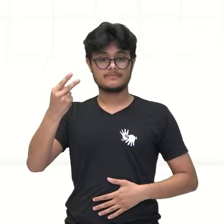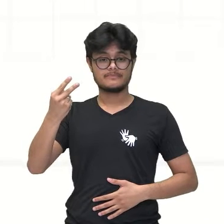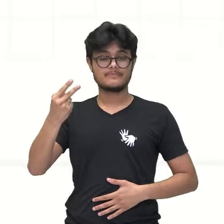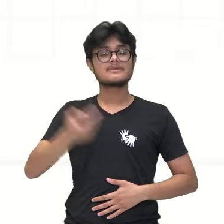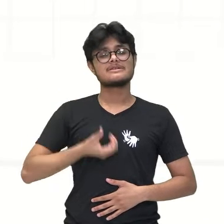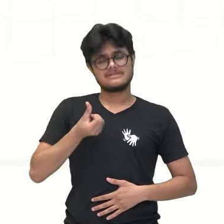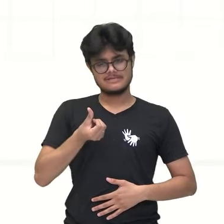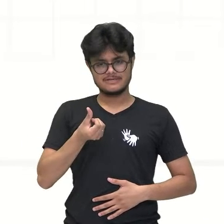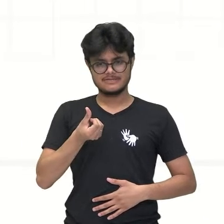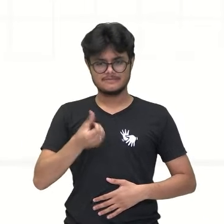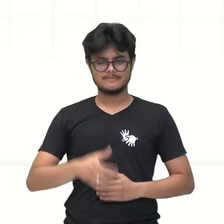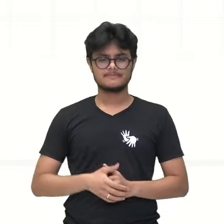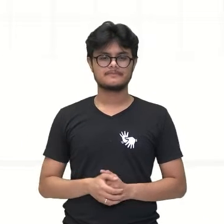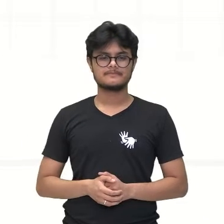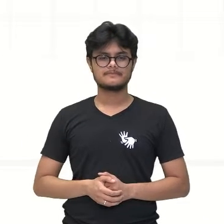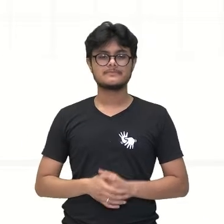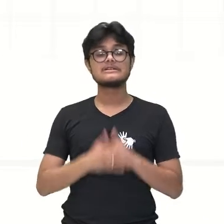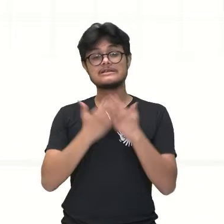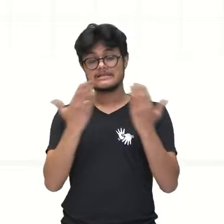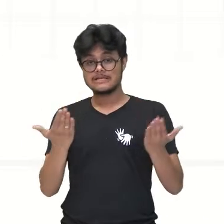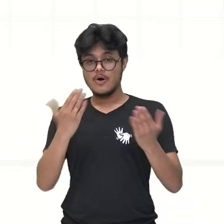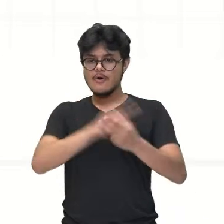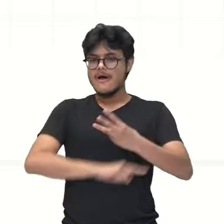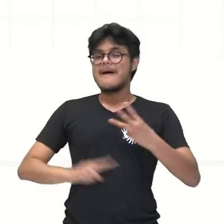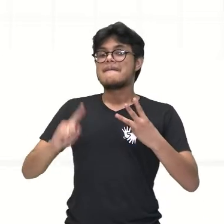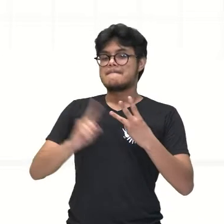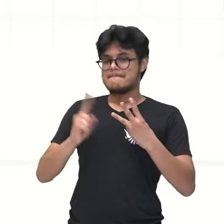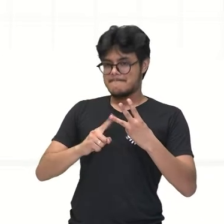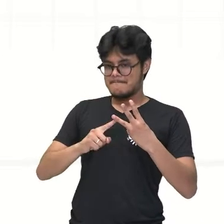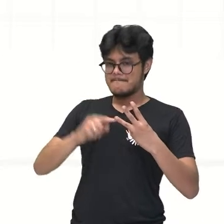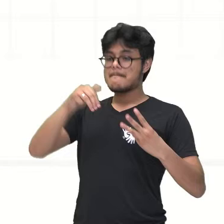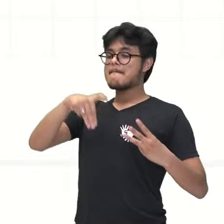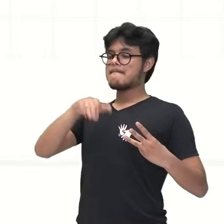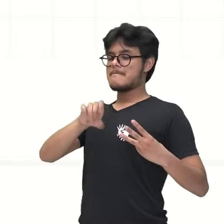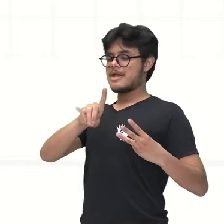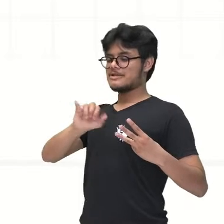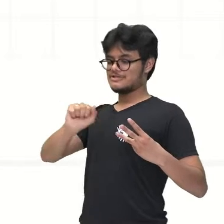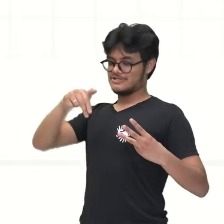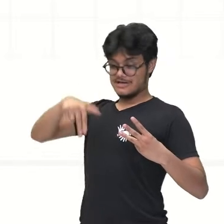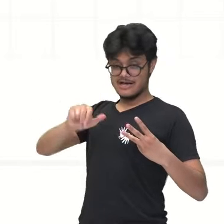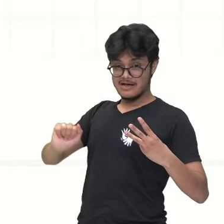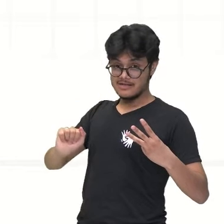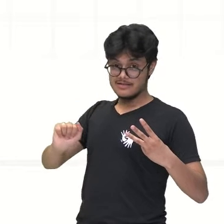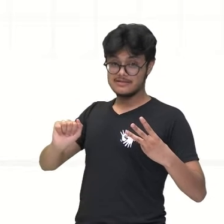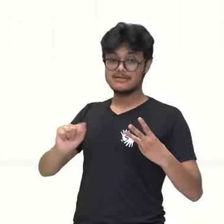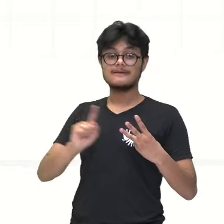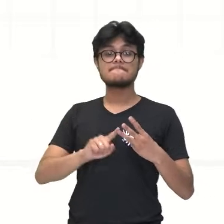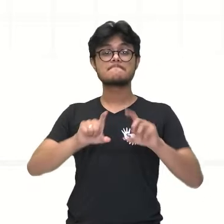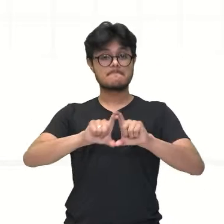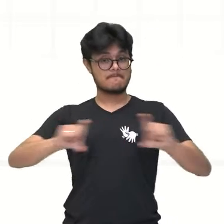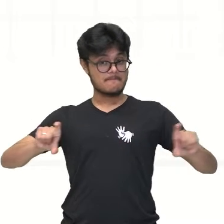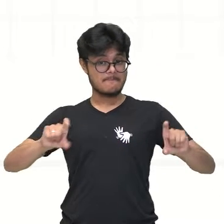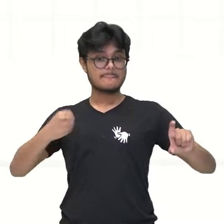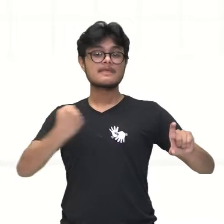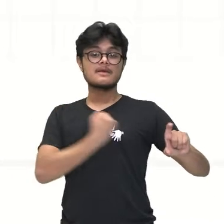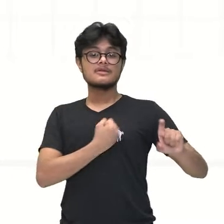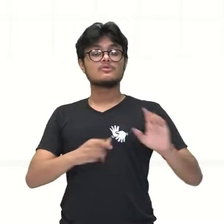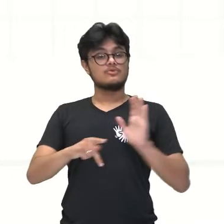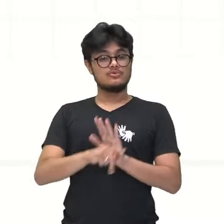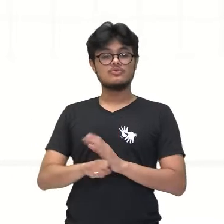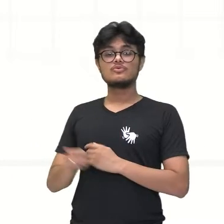é 6. Isso quer dizer que a mediana, né? A mediana aqui, né? Eu vou colocar assim,